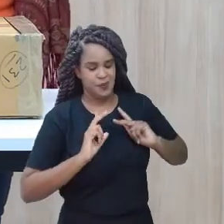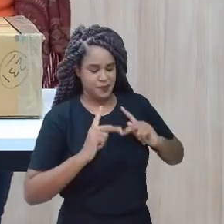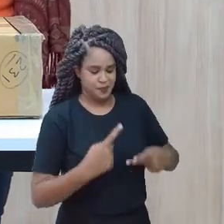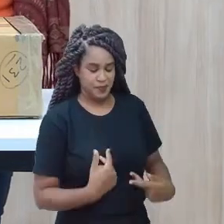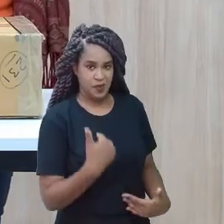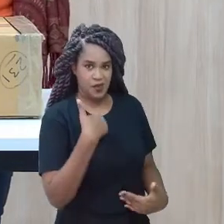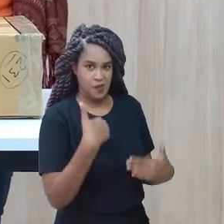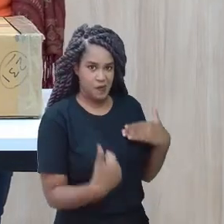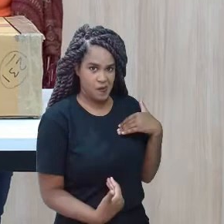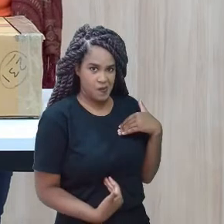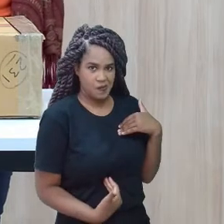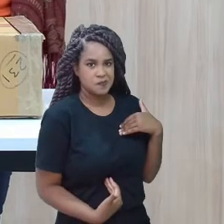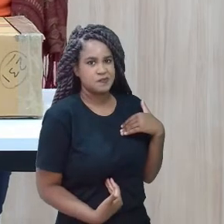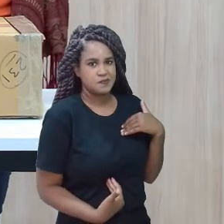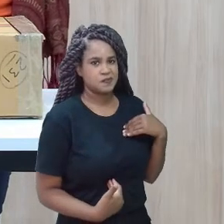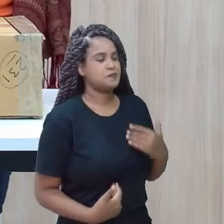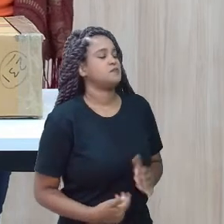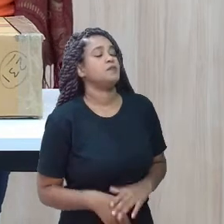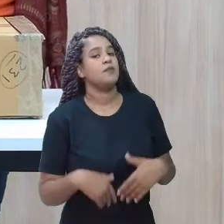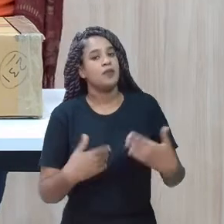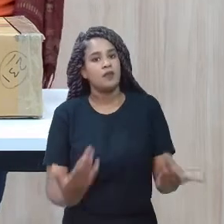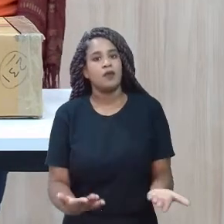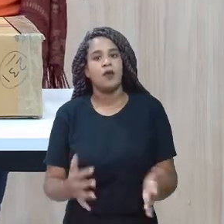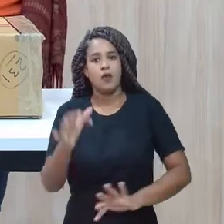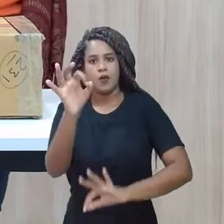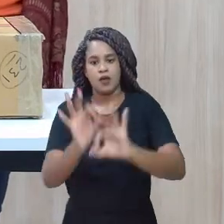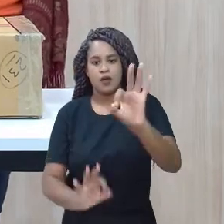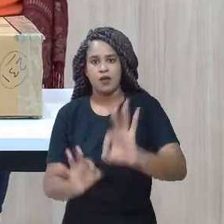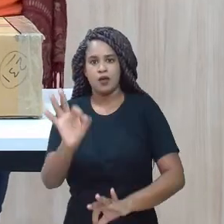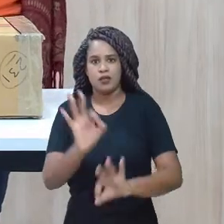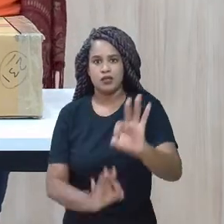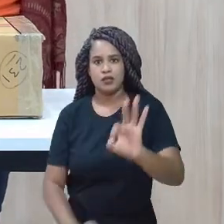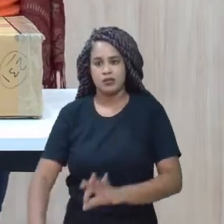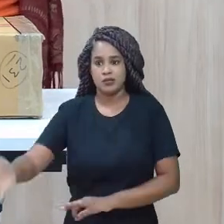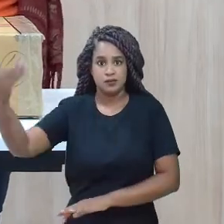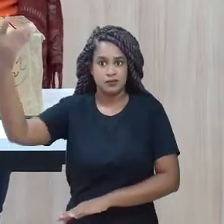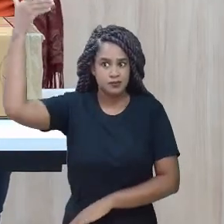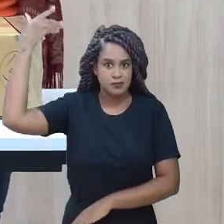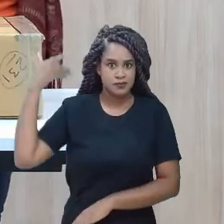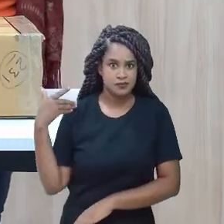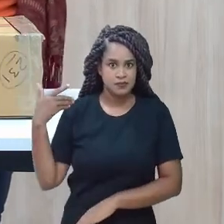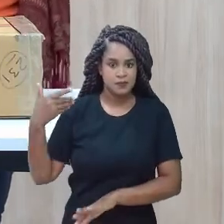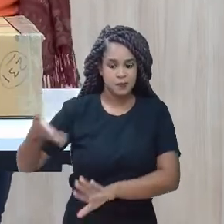aonde eles planejam todo o cenário,